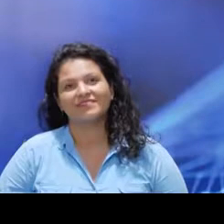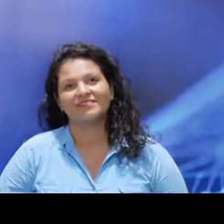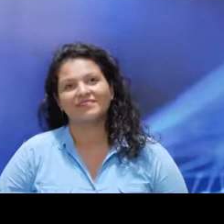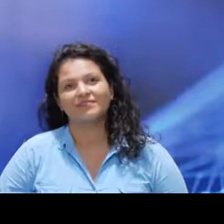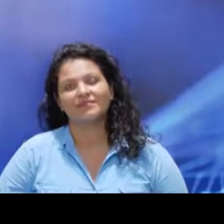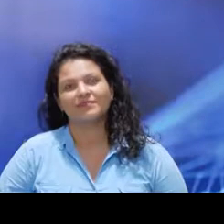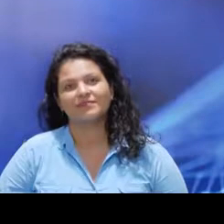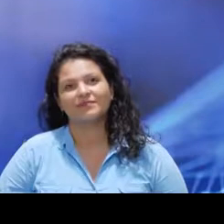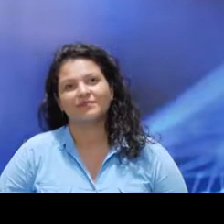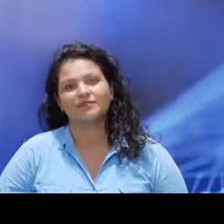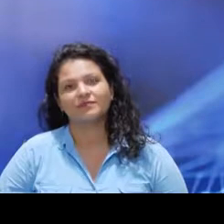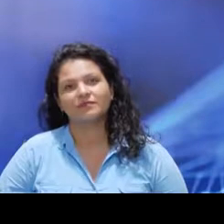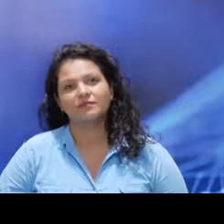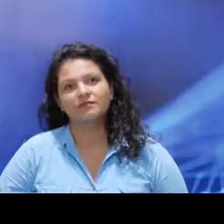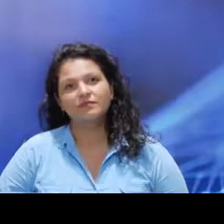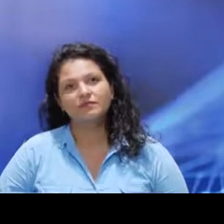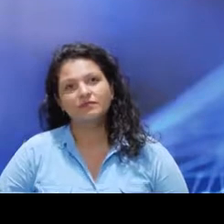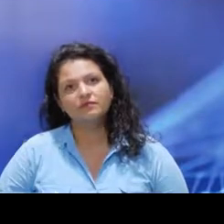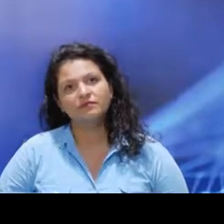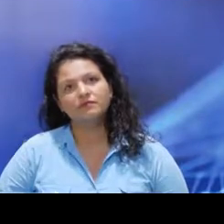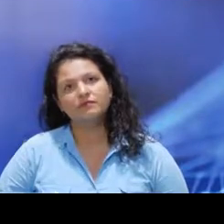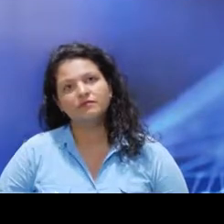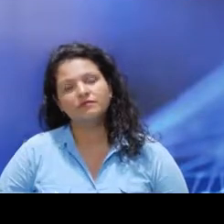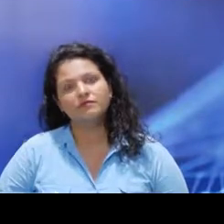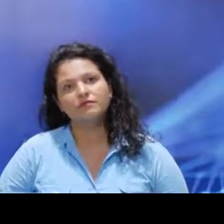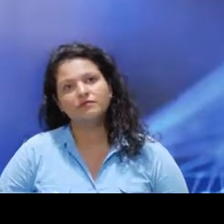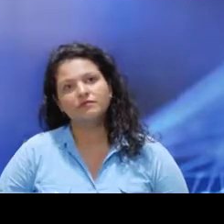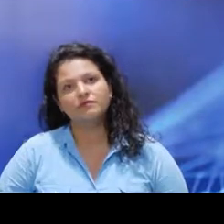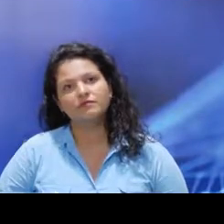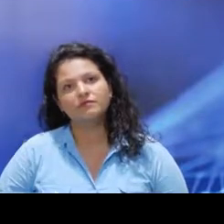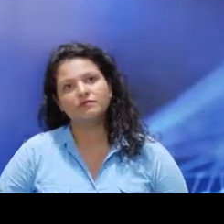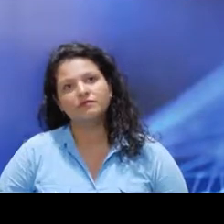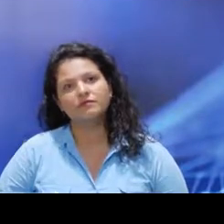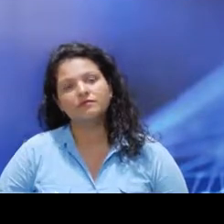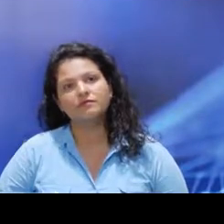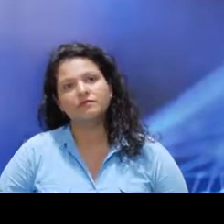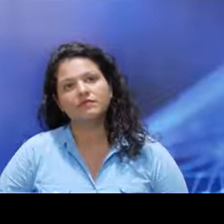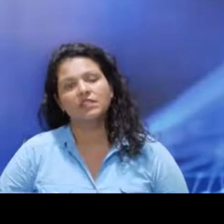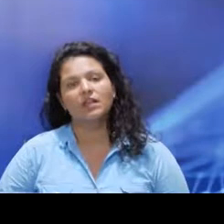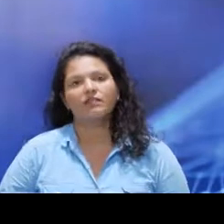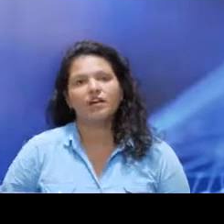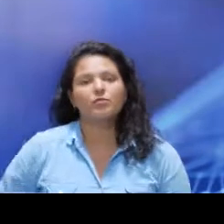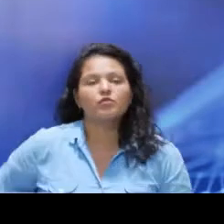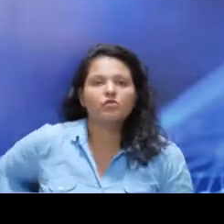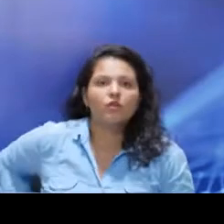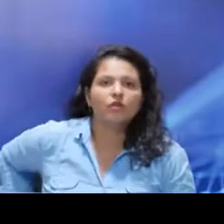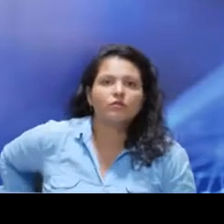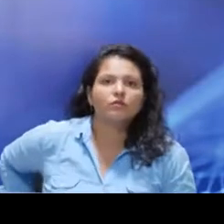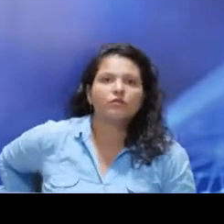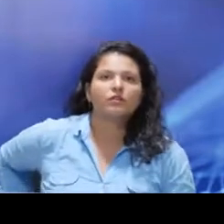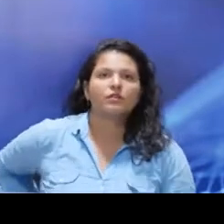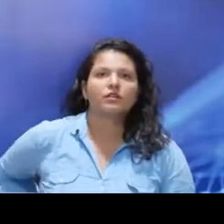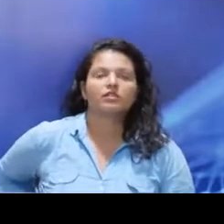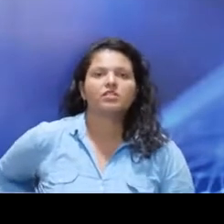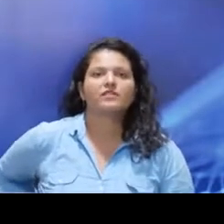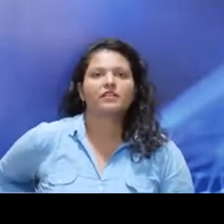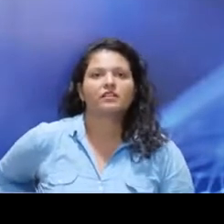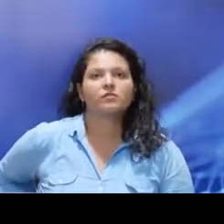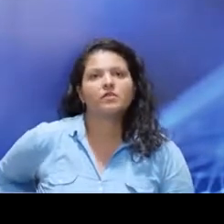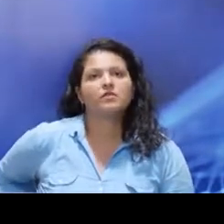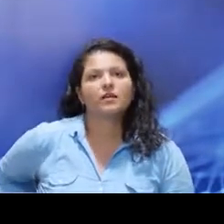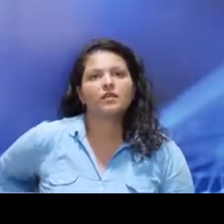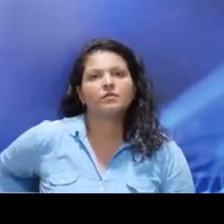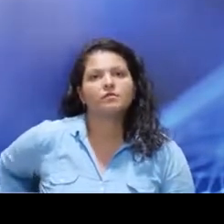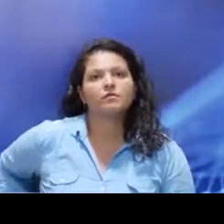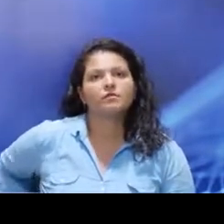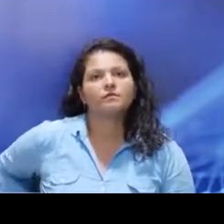ter ponto de referência para a gente tomar ações, tá certo? Para o sorgo, a gente faria os